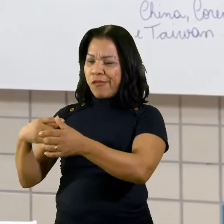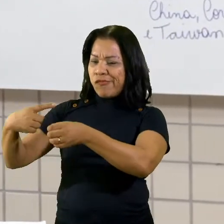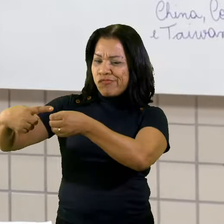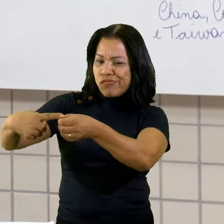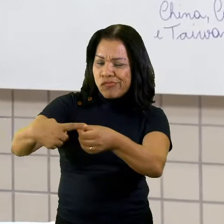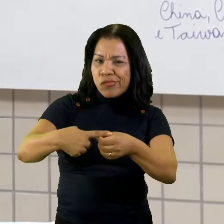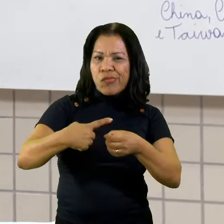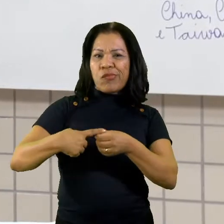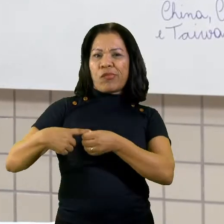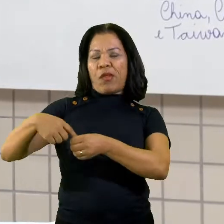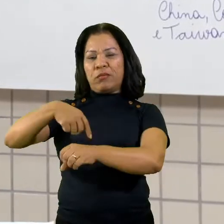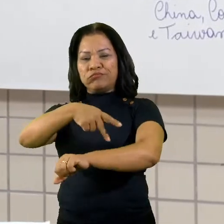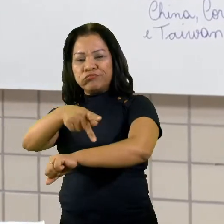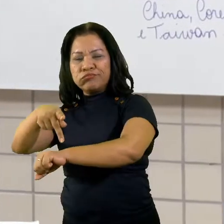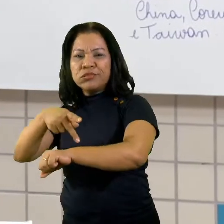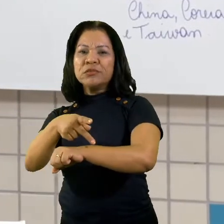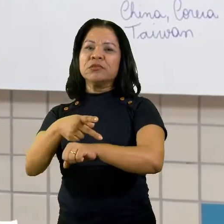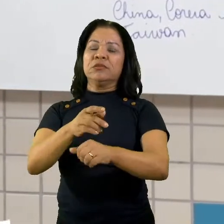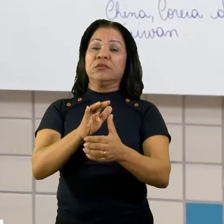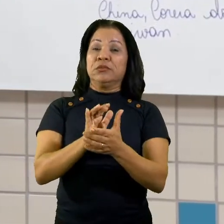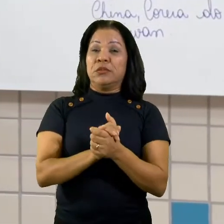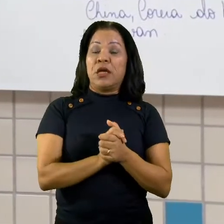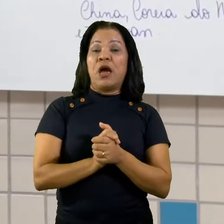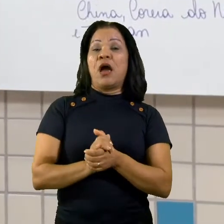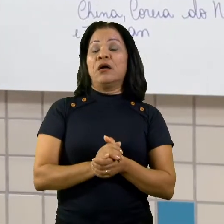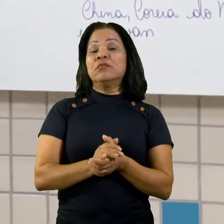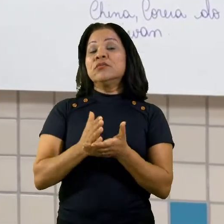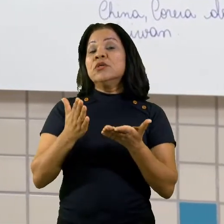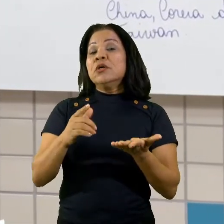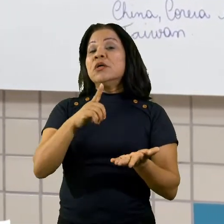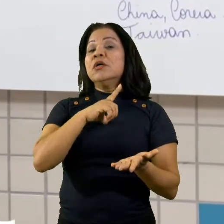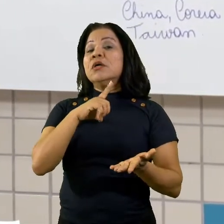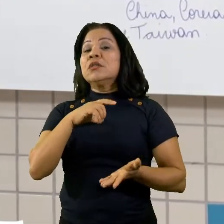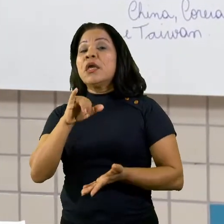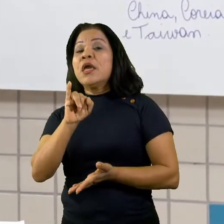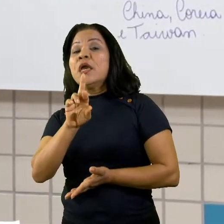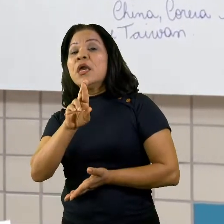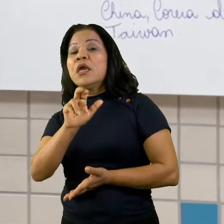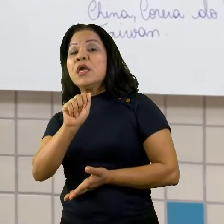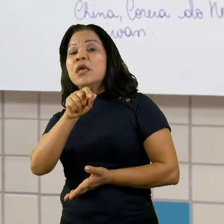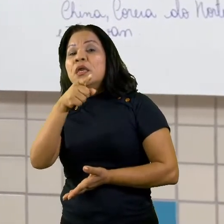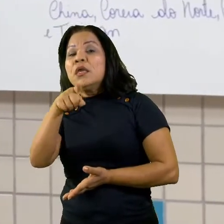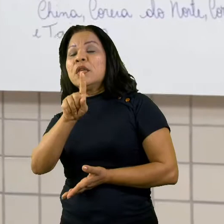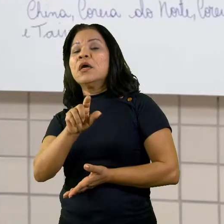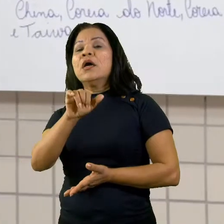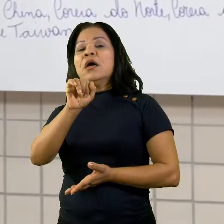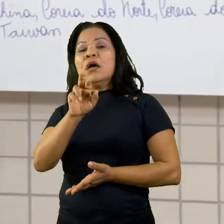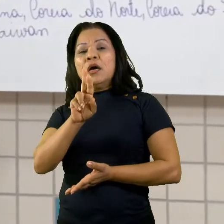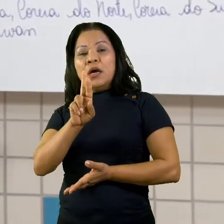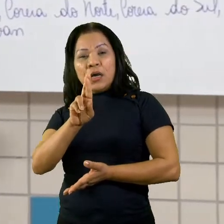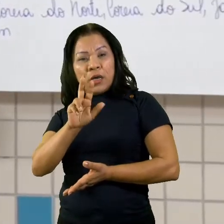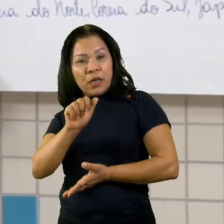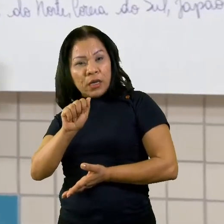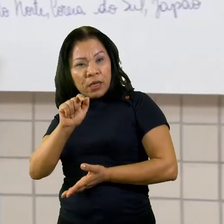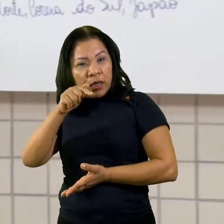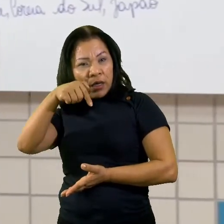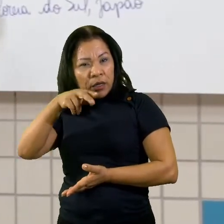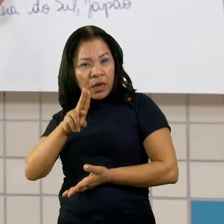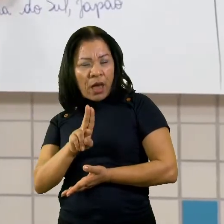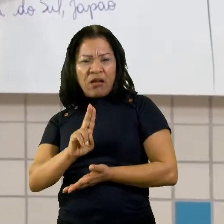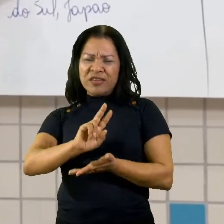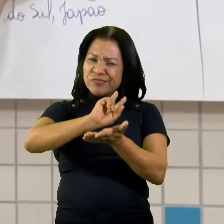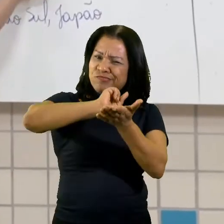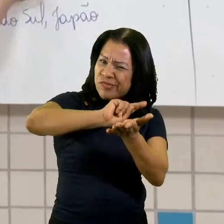Unidos, Iêmen, Irã, Iraque, Jordânia, Kuwait, Líbano, Omã, Síria, Turquia